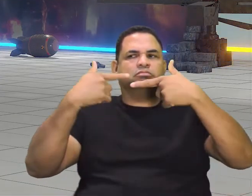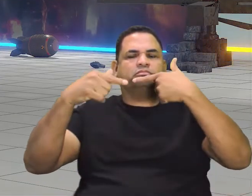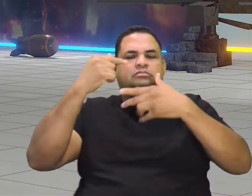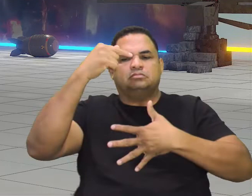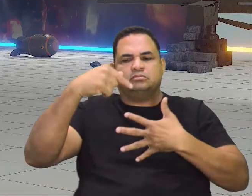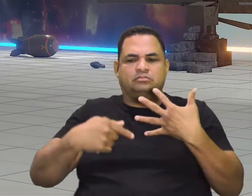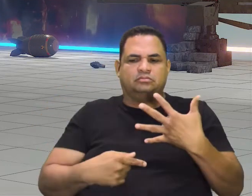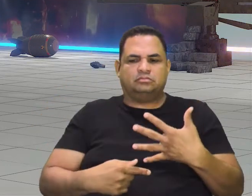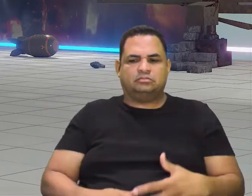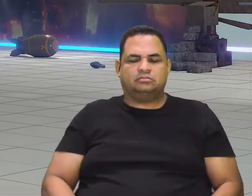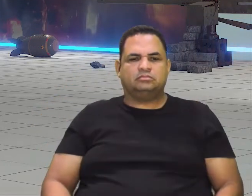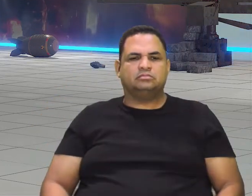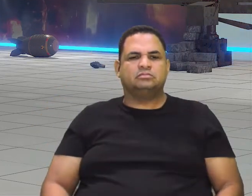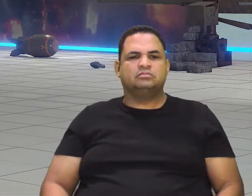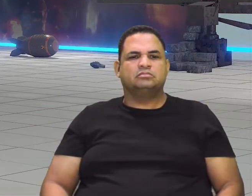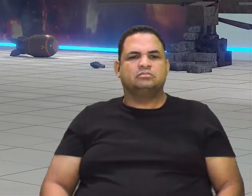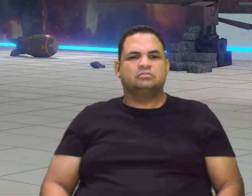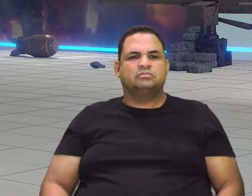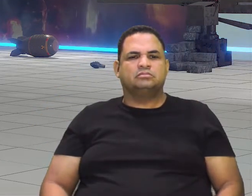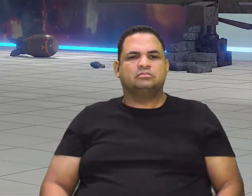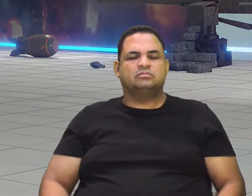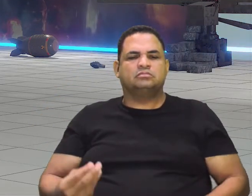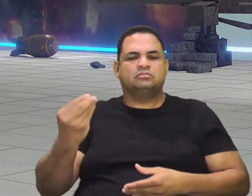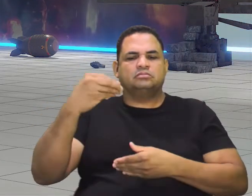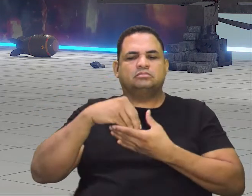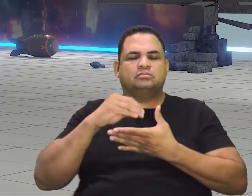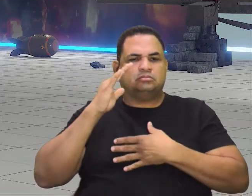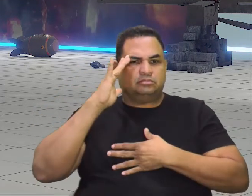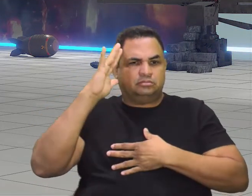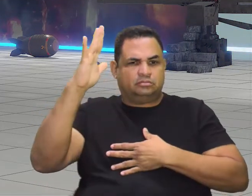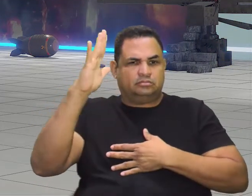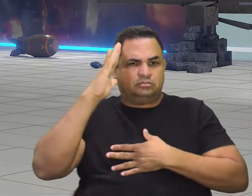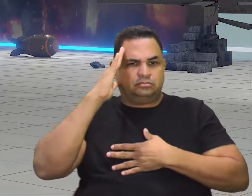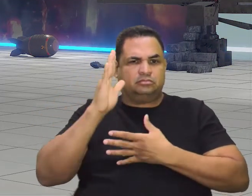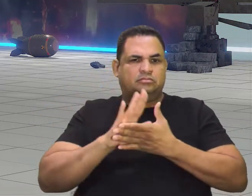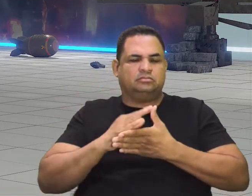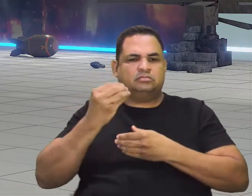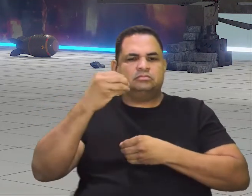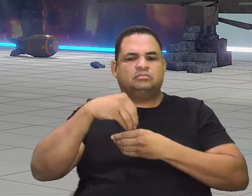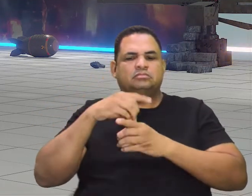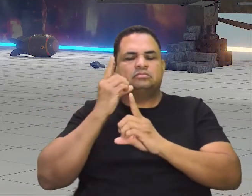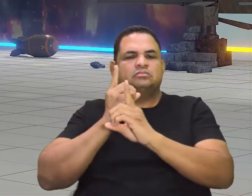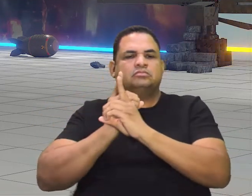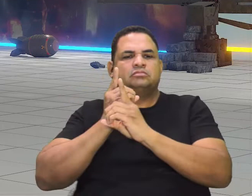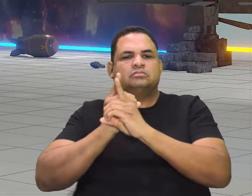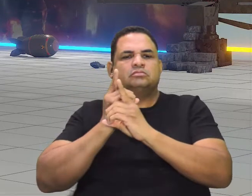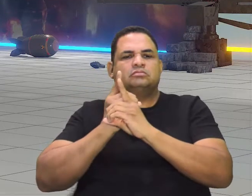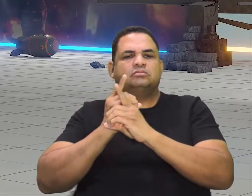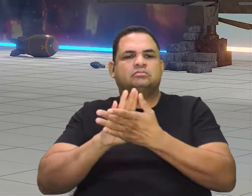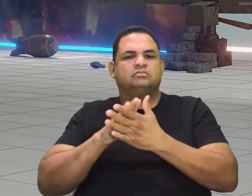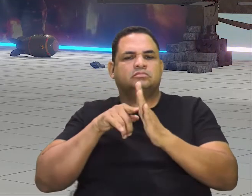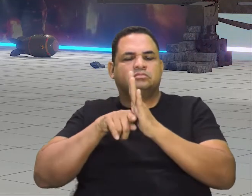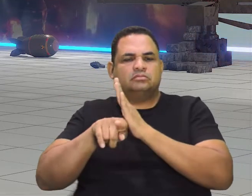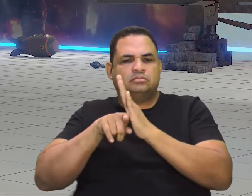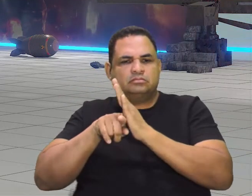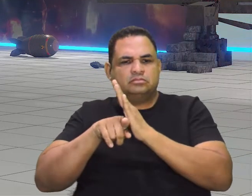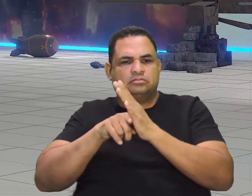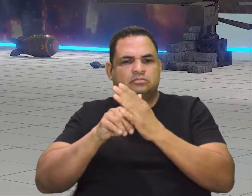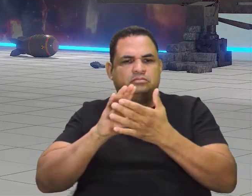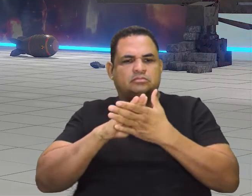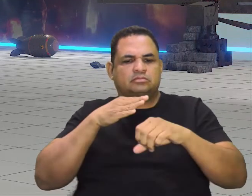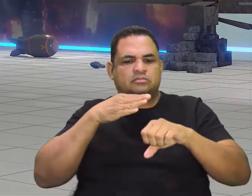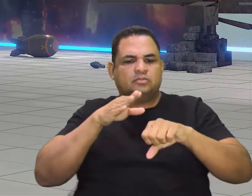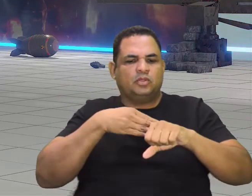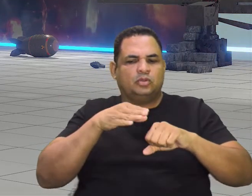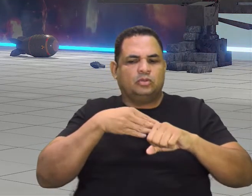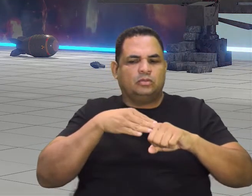espécies. Isso é dentro das teorias, isso são dentro dos achados das pesquisas